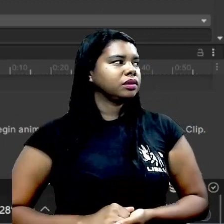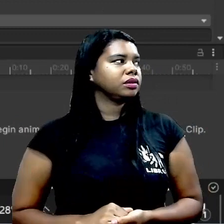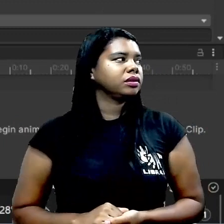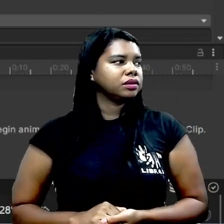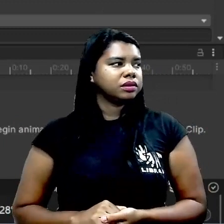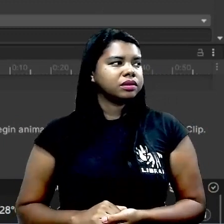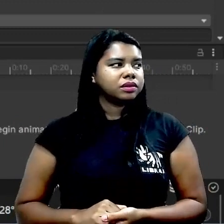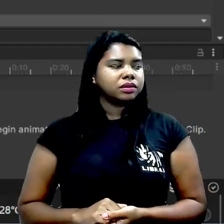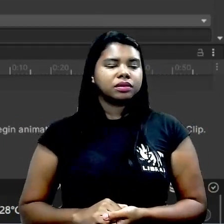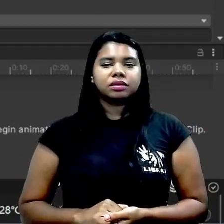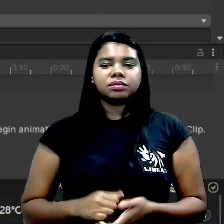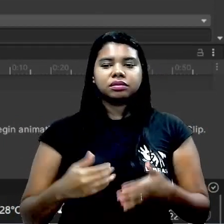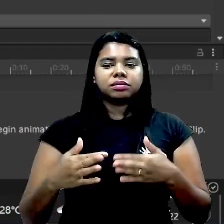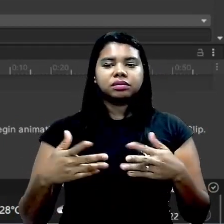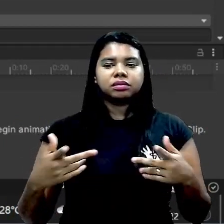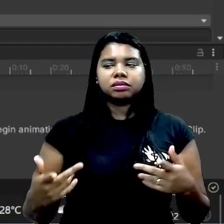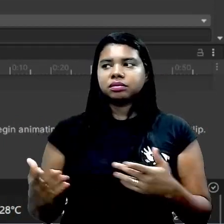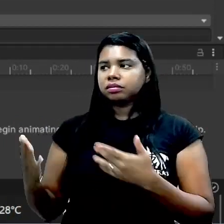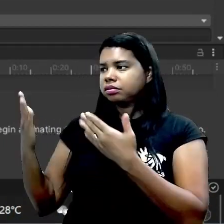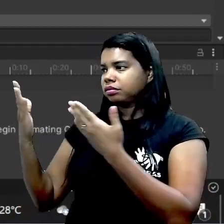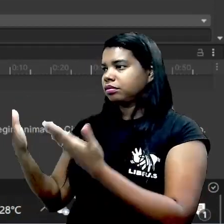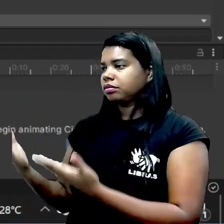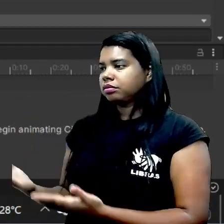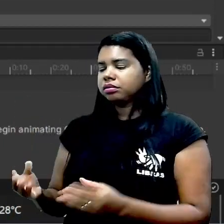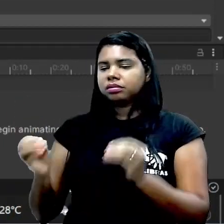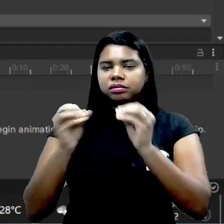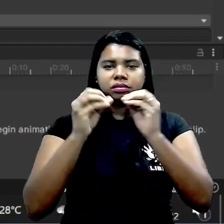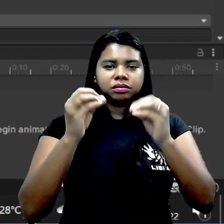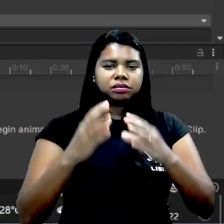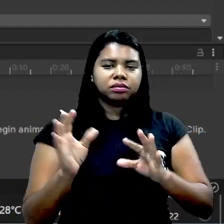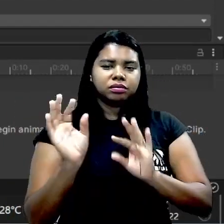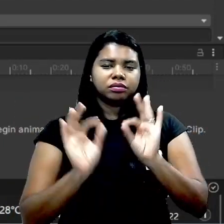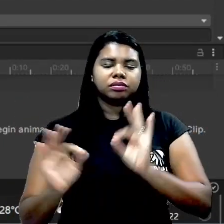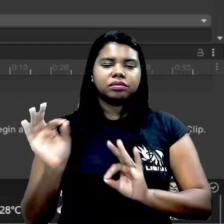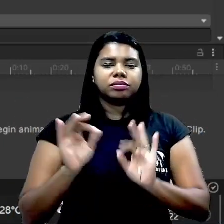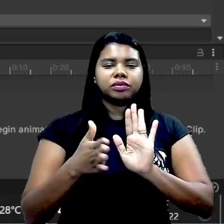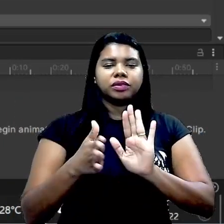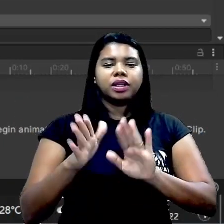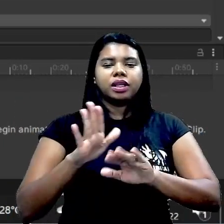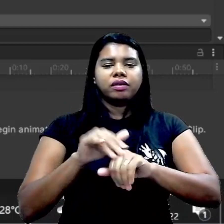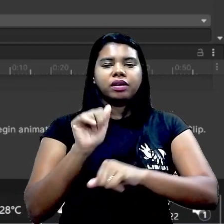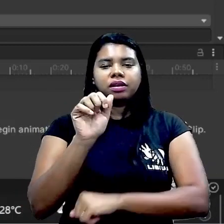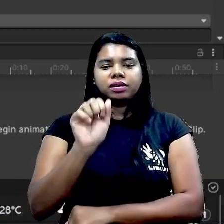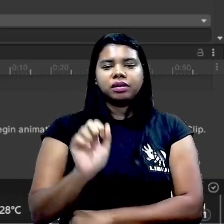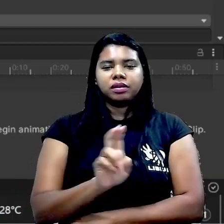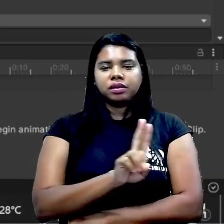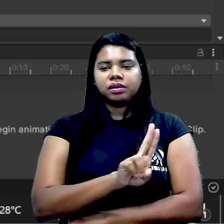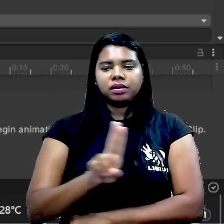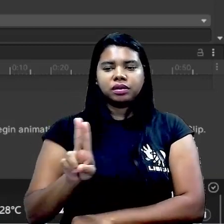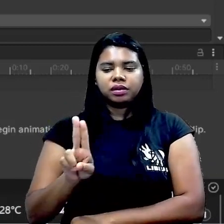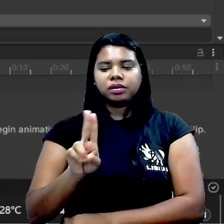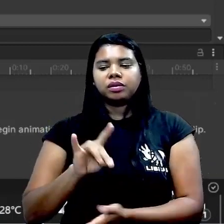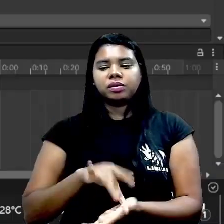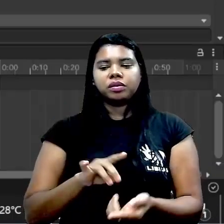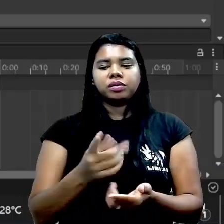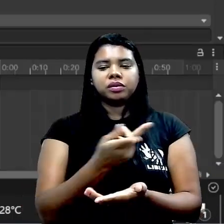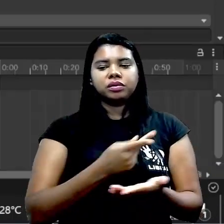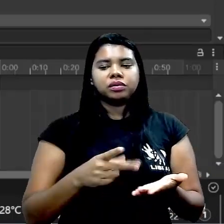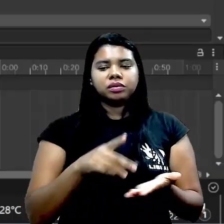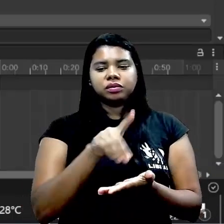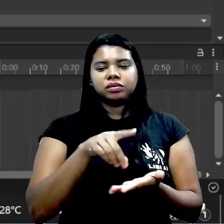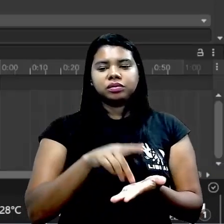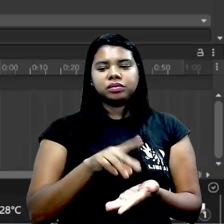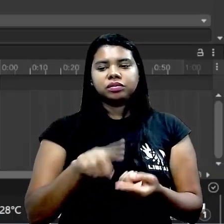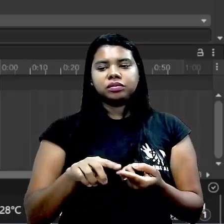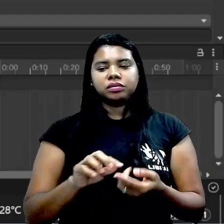aqui uma animação qualquer. Certo? Vou criar aqui, ele vai pedir um nome para a minha animação, vou deixar aqui como new